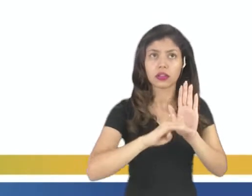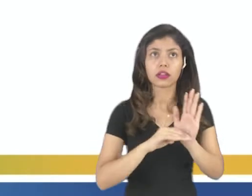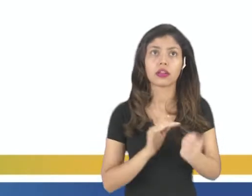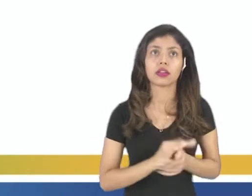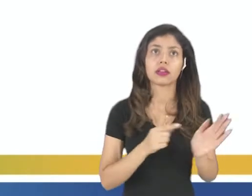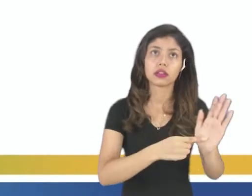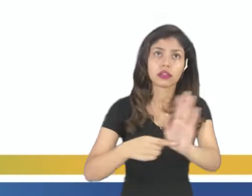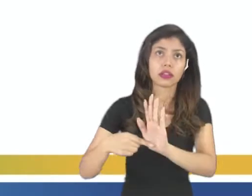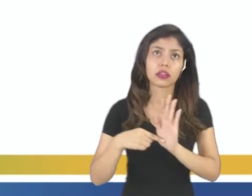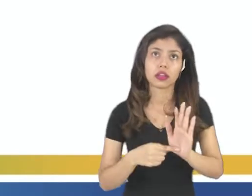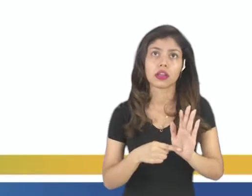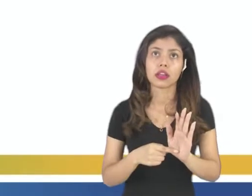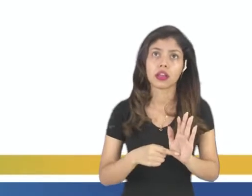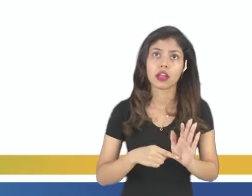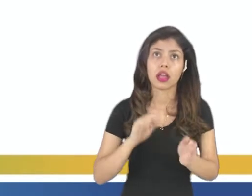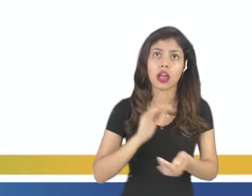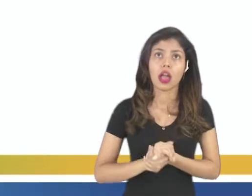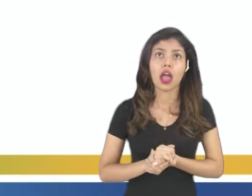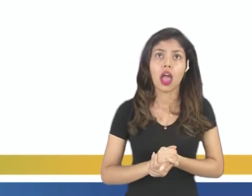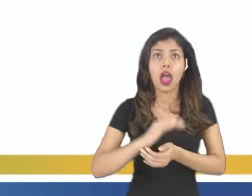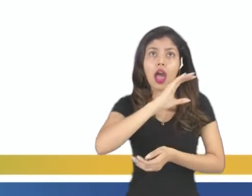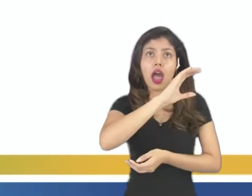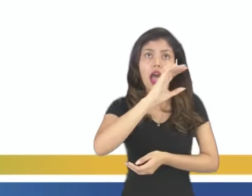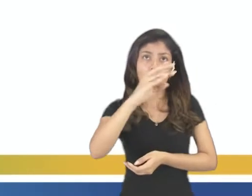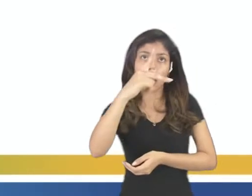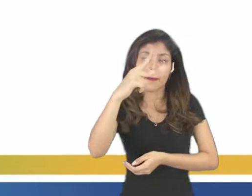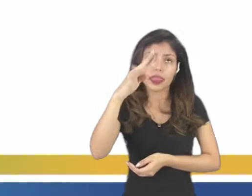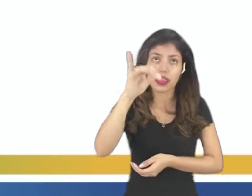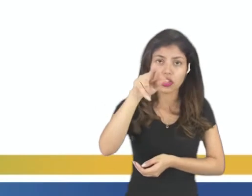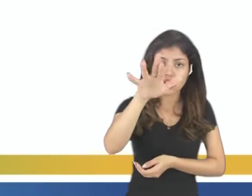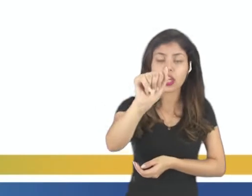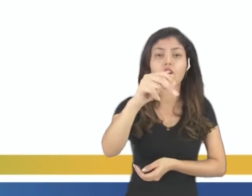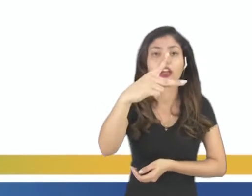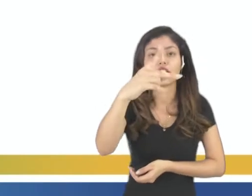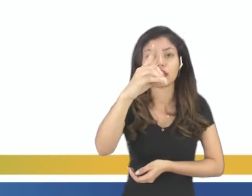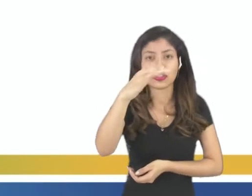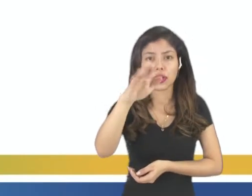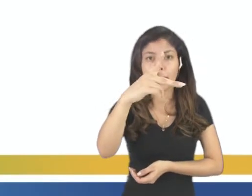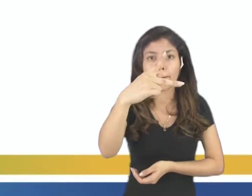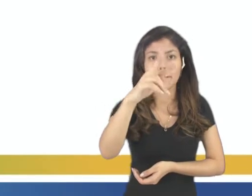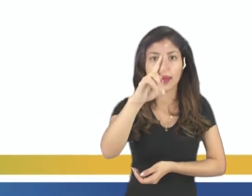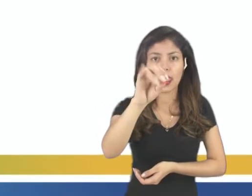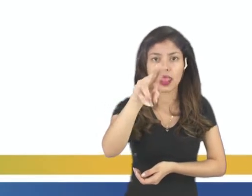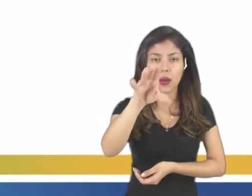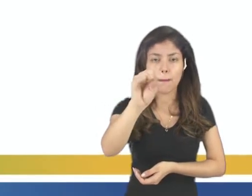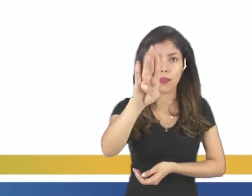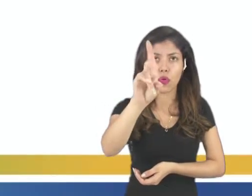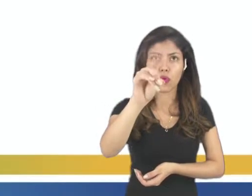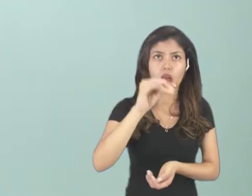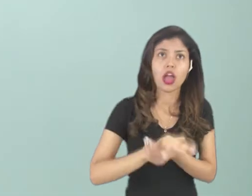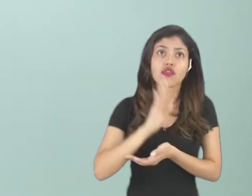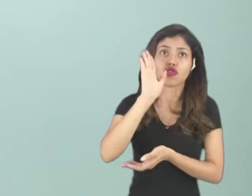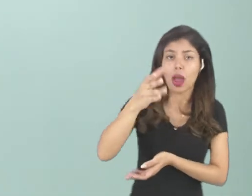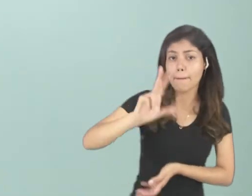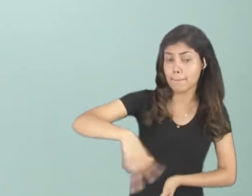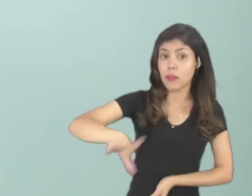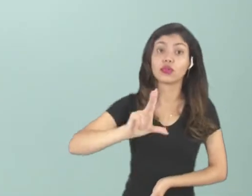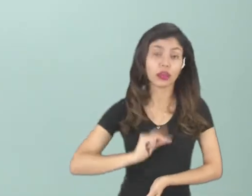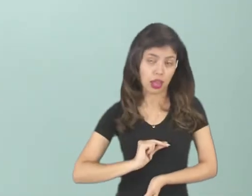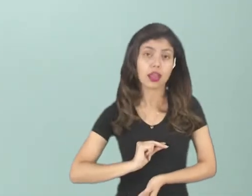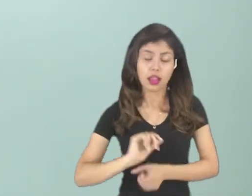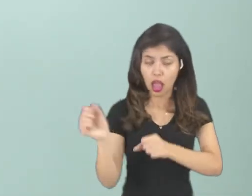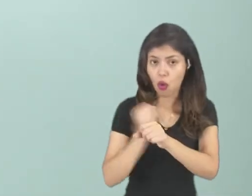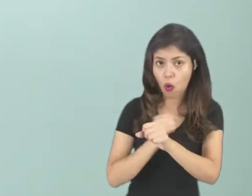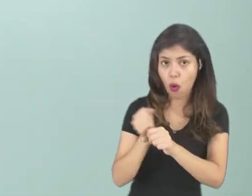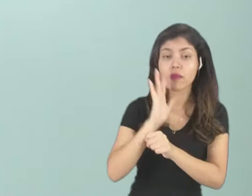da capitania de Pernambuco. Por ele ser de nacionalidade portuguesa, né, a sua obra